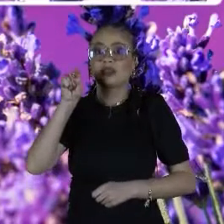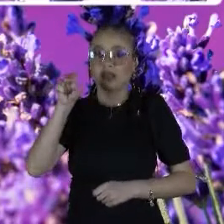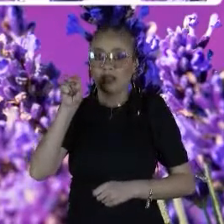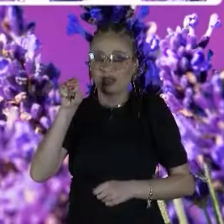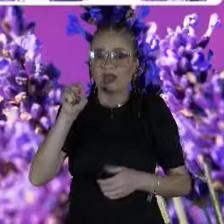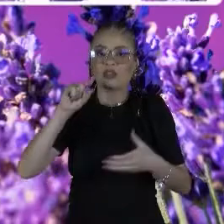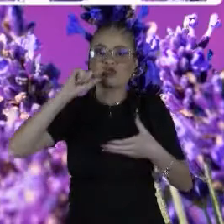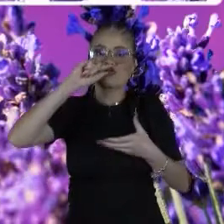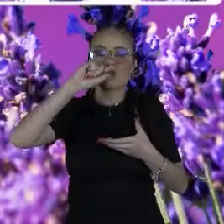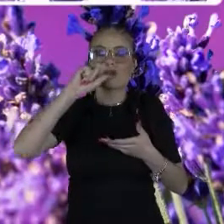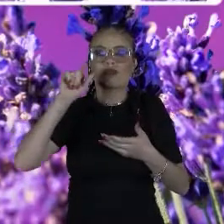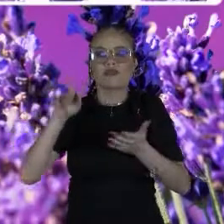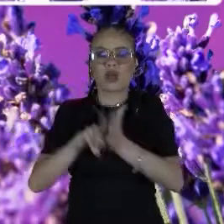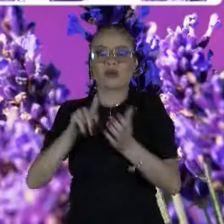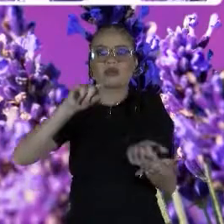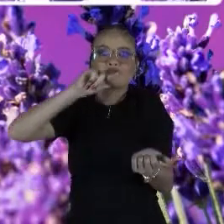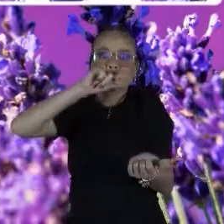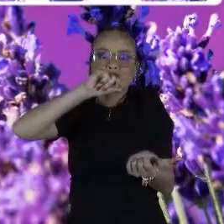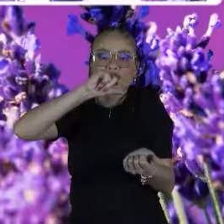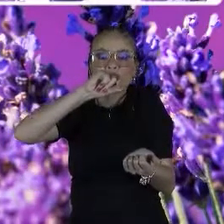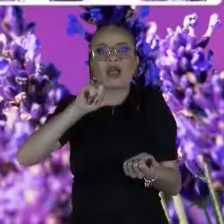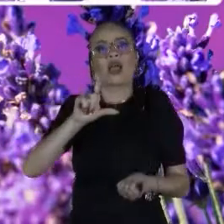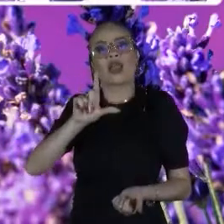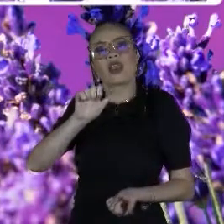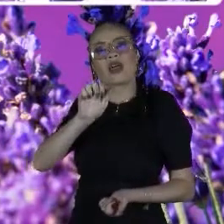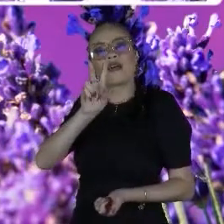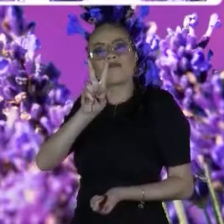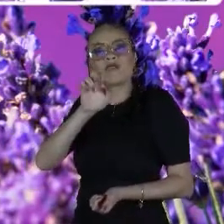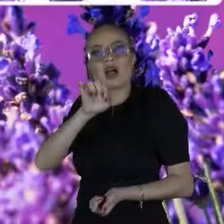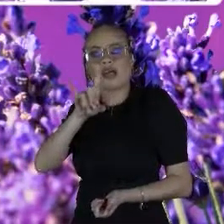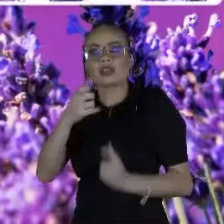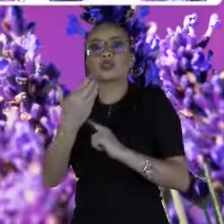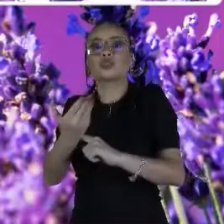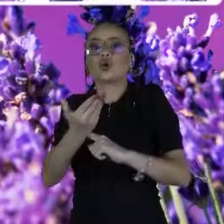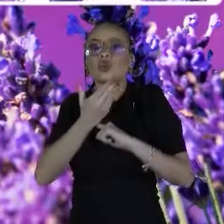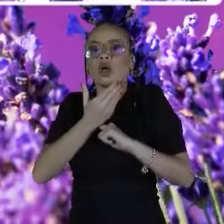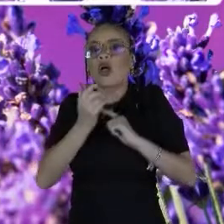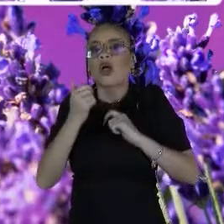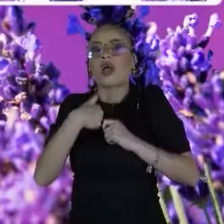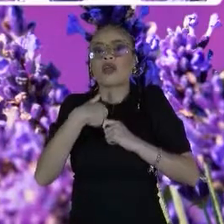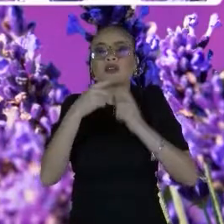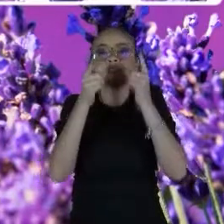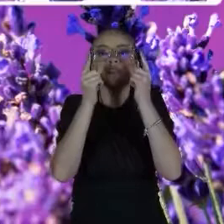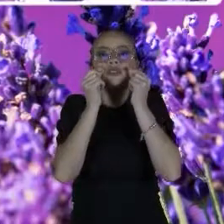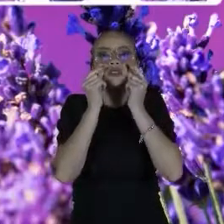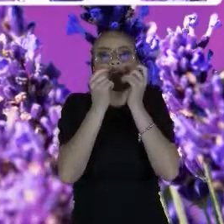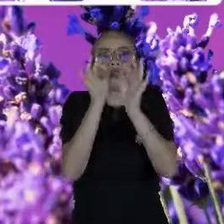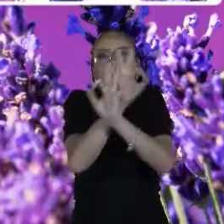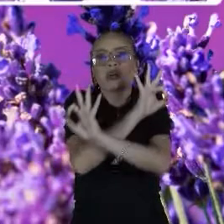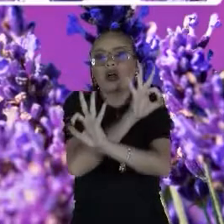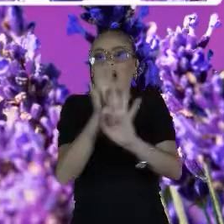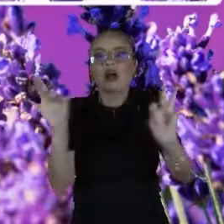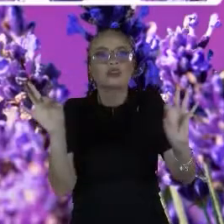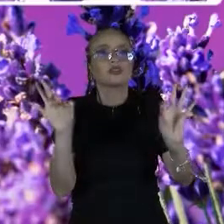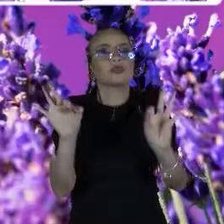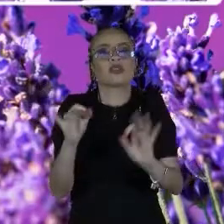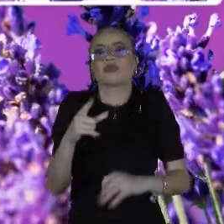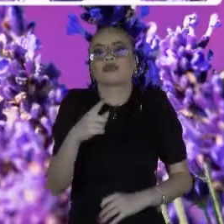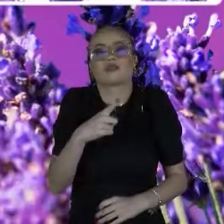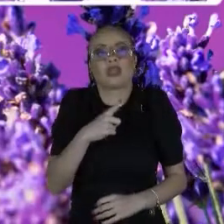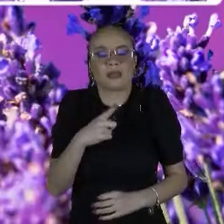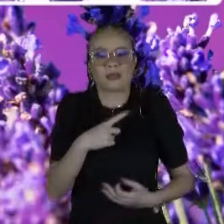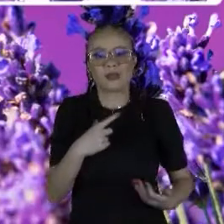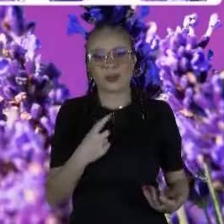trouxe uma qualidade incrível na no meu sono ele me traz muita tranquilidade em momentos